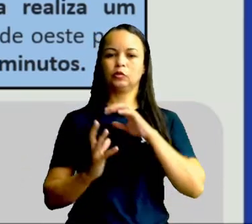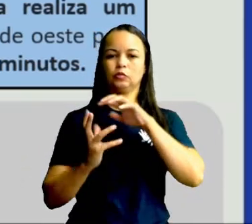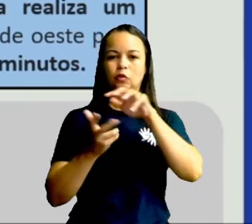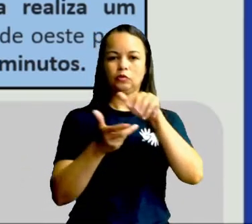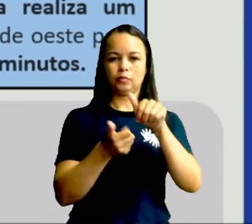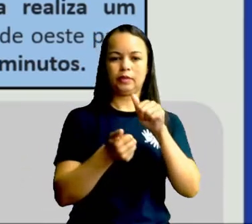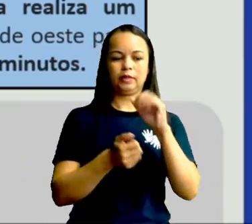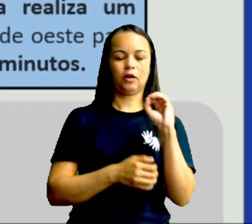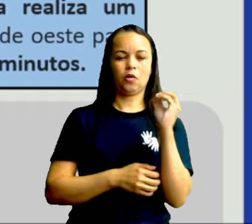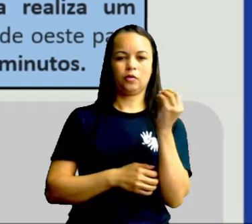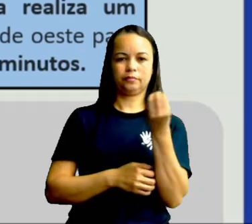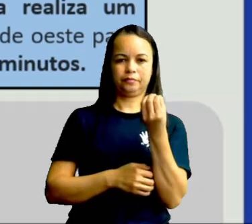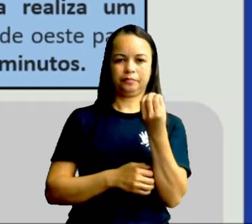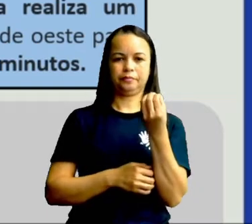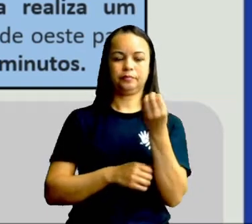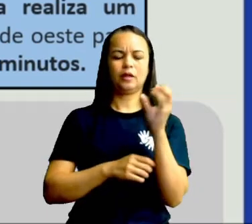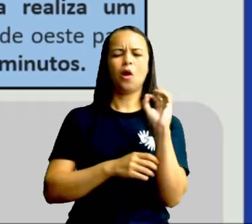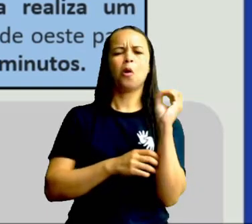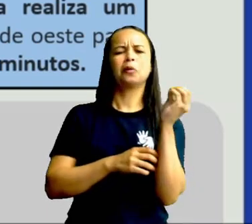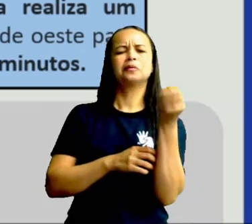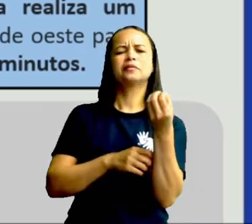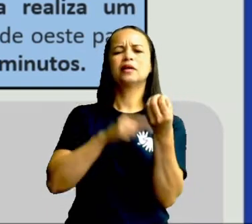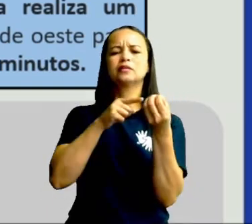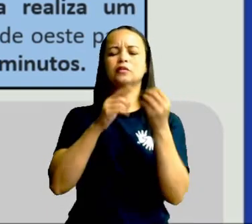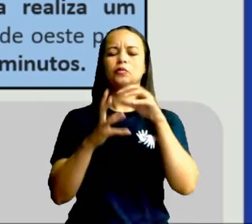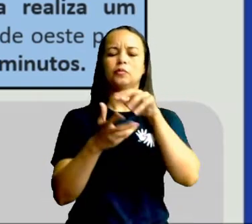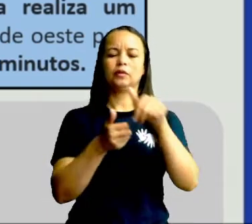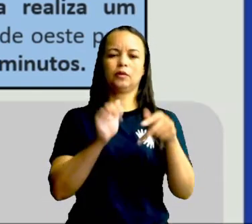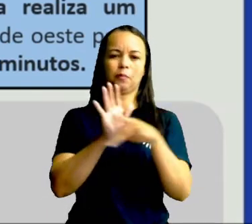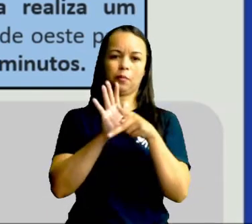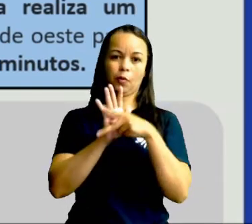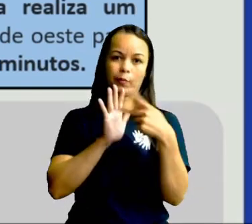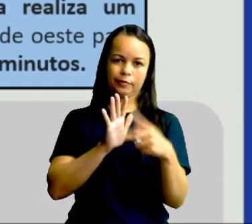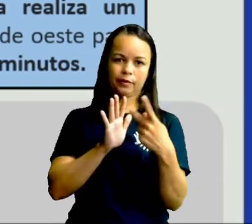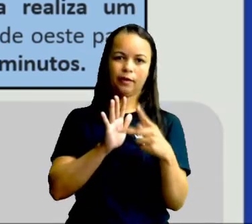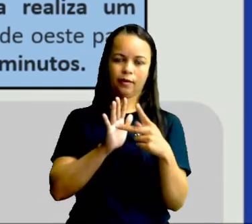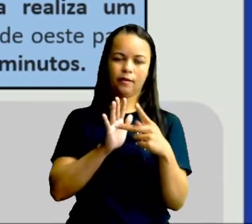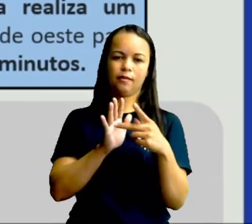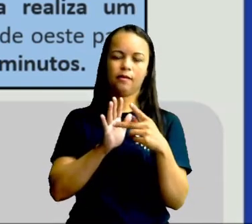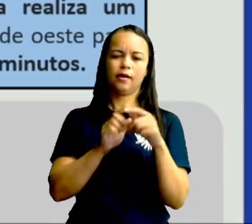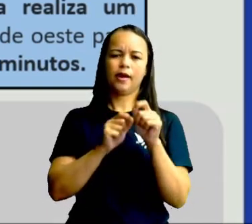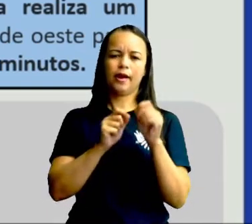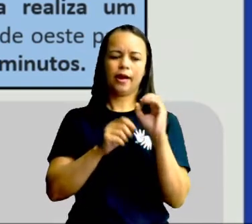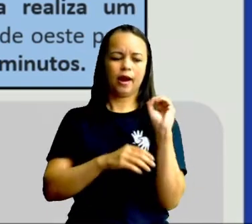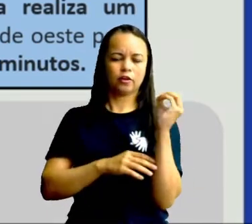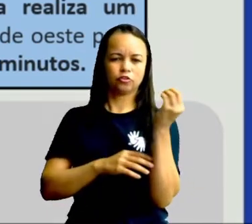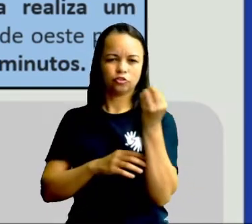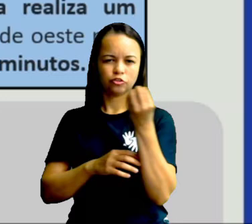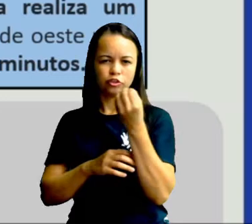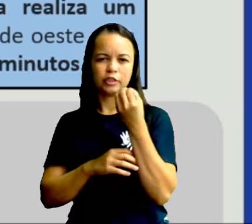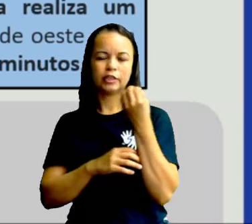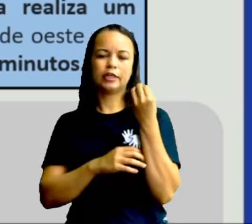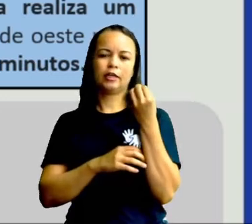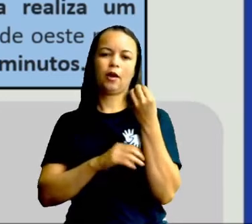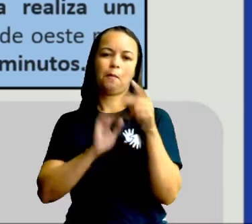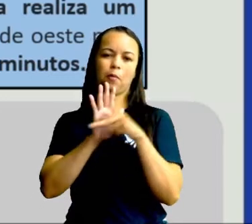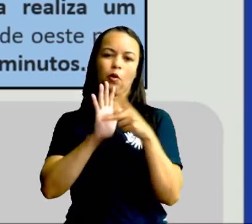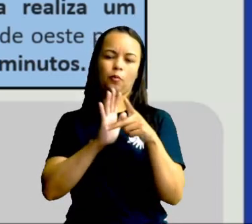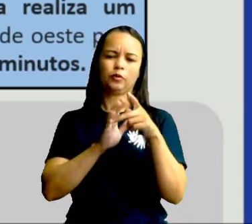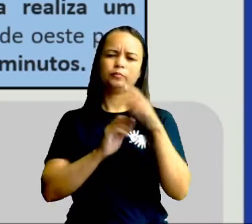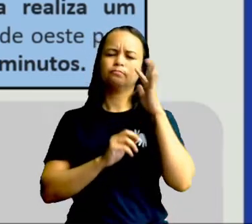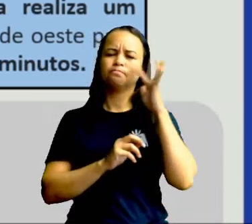planeta. O movimento de rotação que a Terra faz em torno dela mesma, ela gira em torno do seu